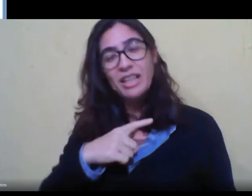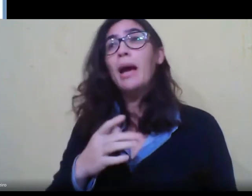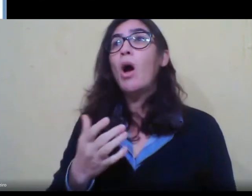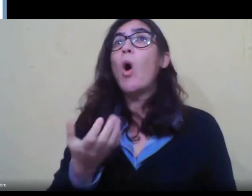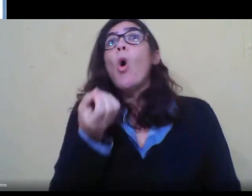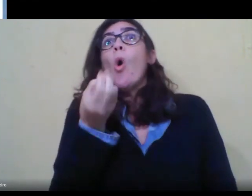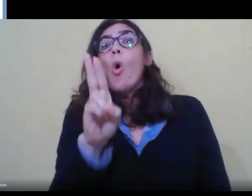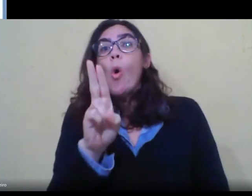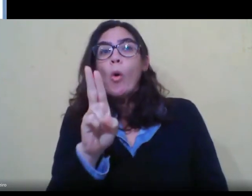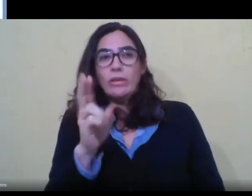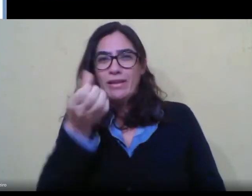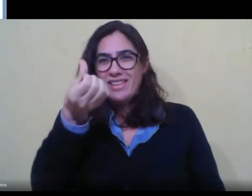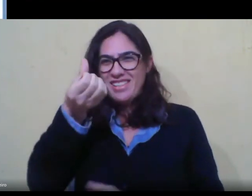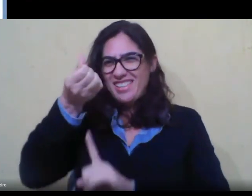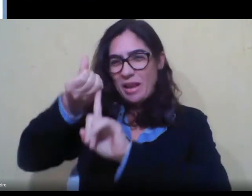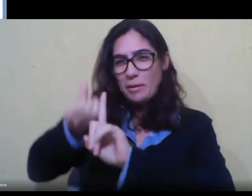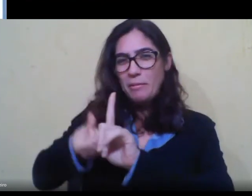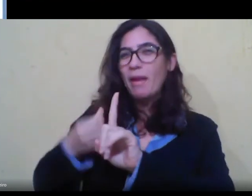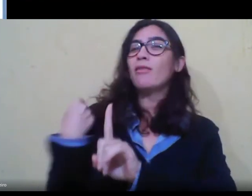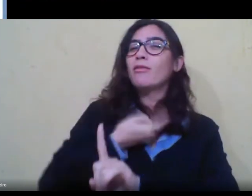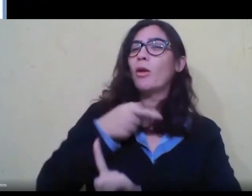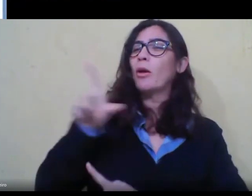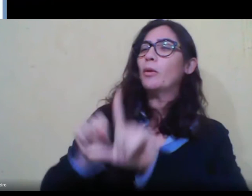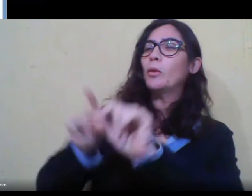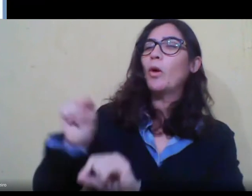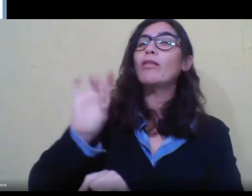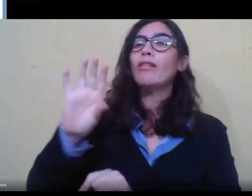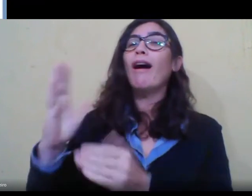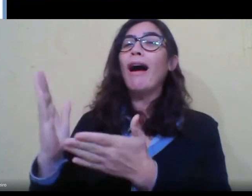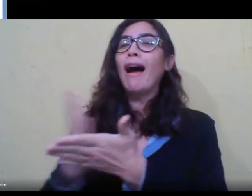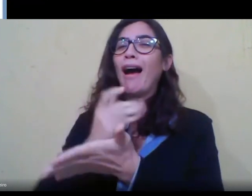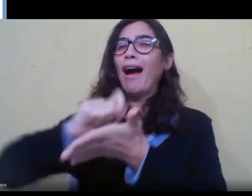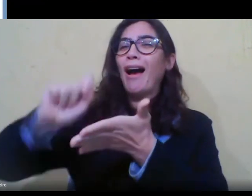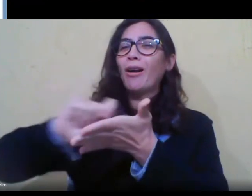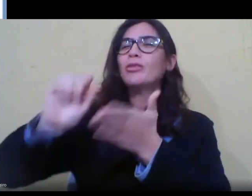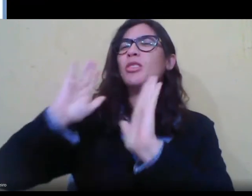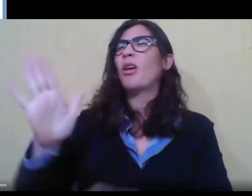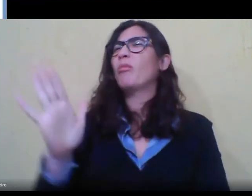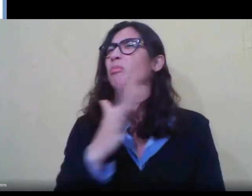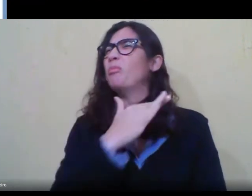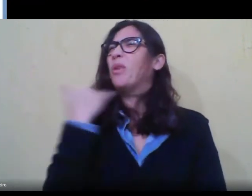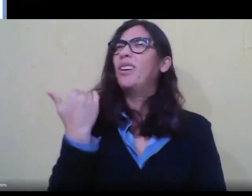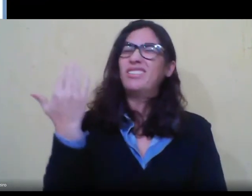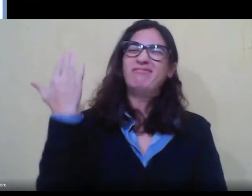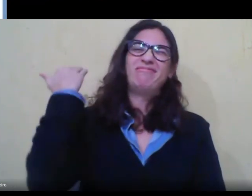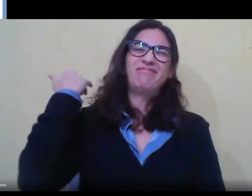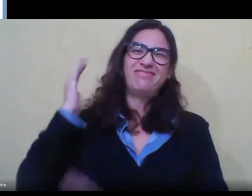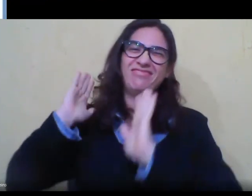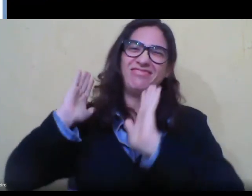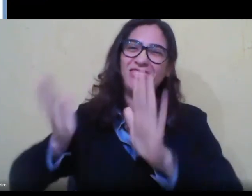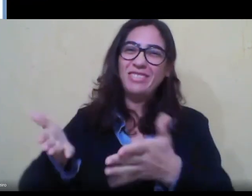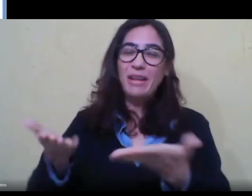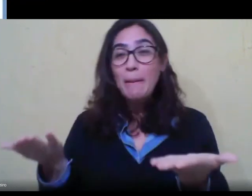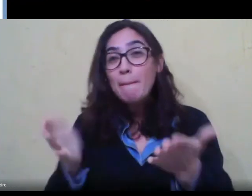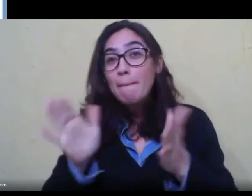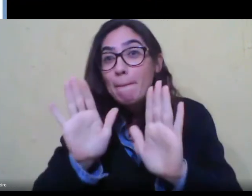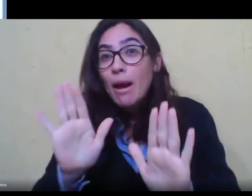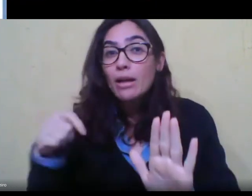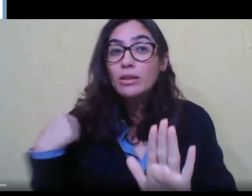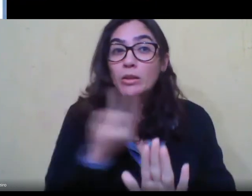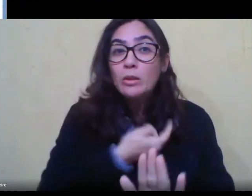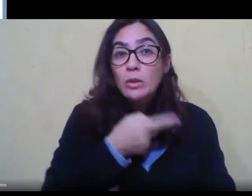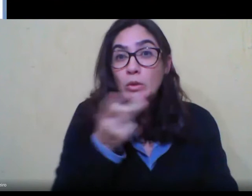Domínio autor, público. Já está em domínio público. Mas, sabe, essas duas bases de dados que estão para ser compradas, elas não têm